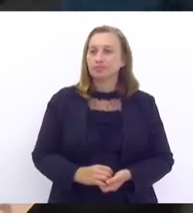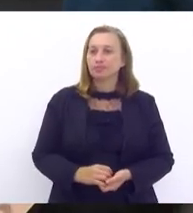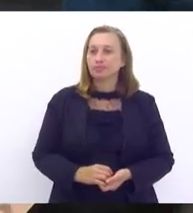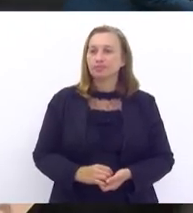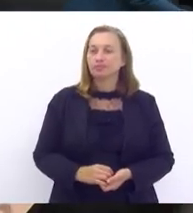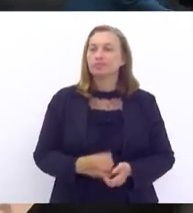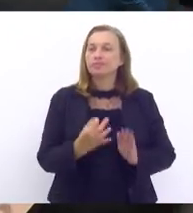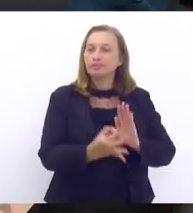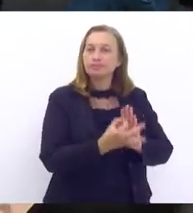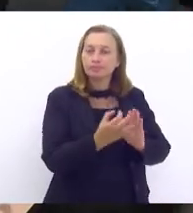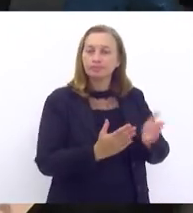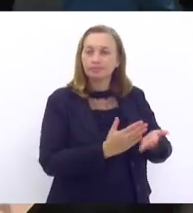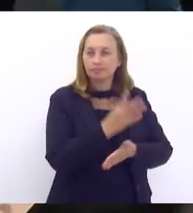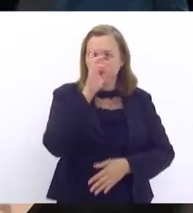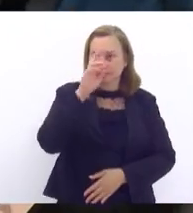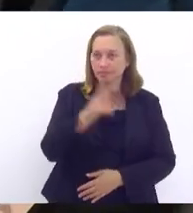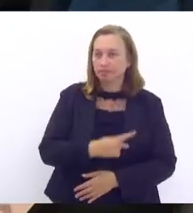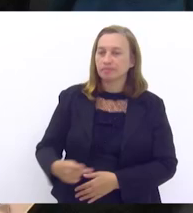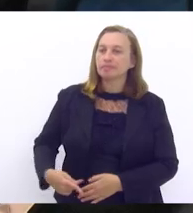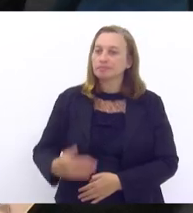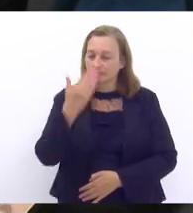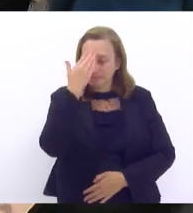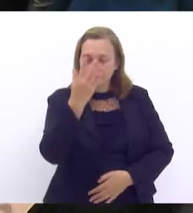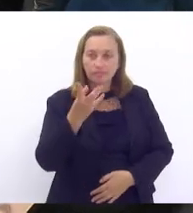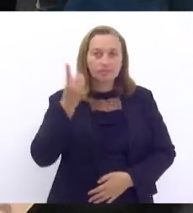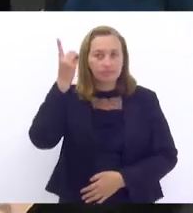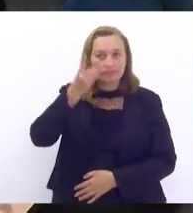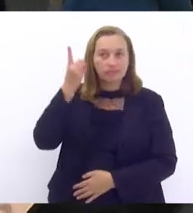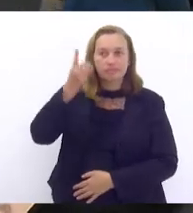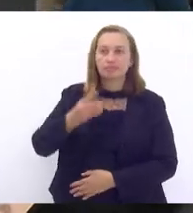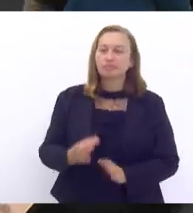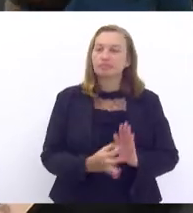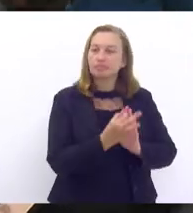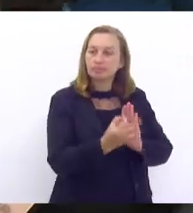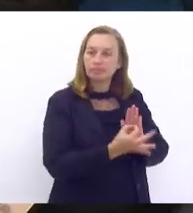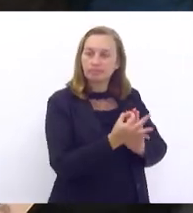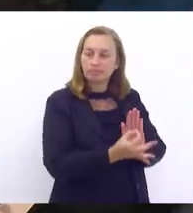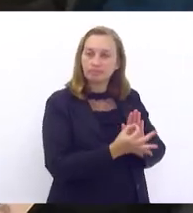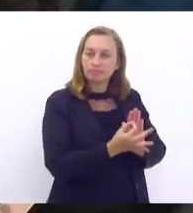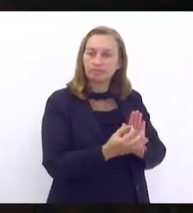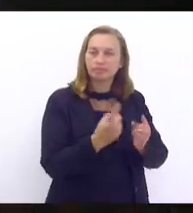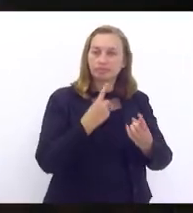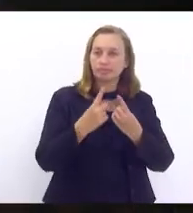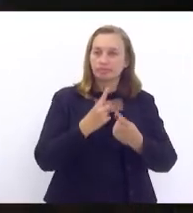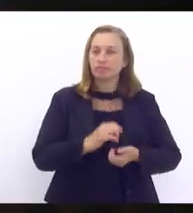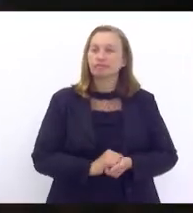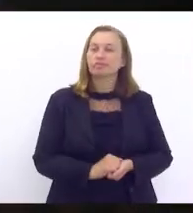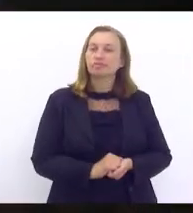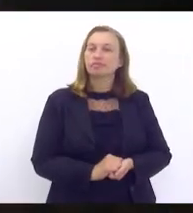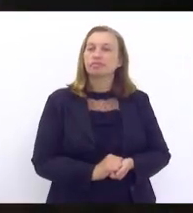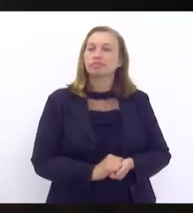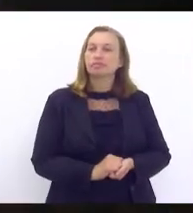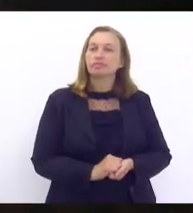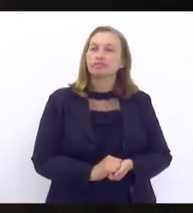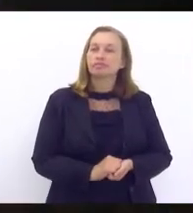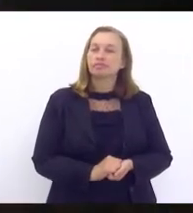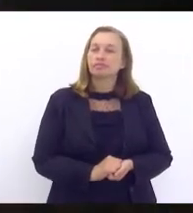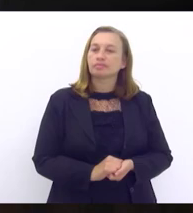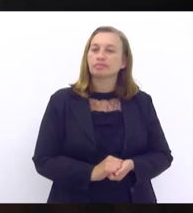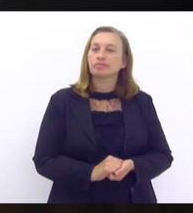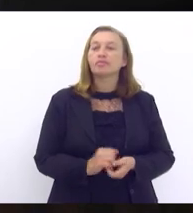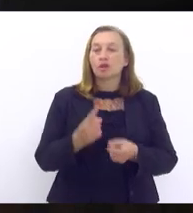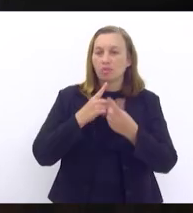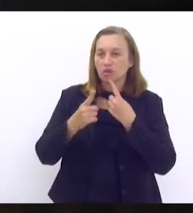Quantos? Parecer favorável, presidente. Muito obrigado, deputado. Com os pareceres emitidos, em discussão.